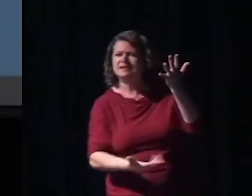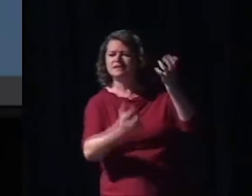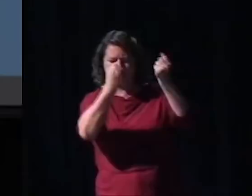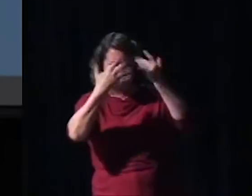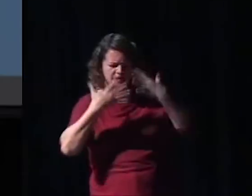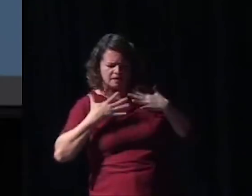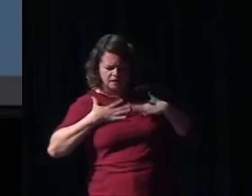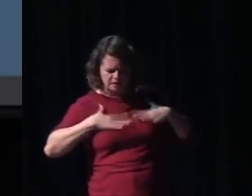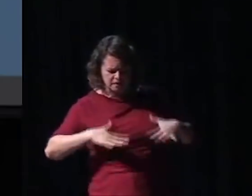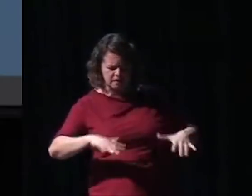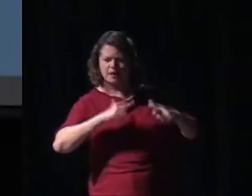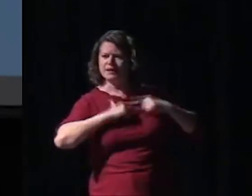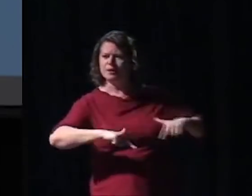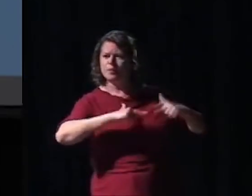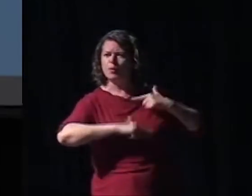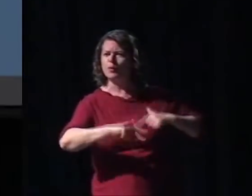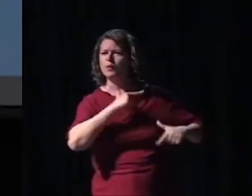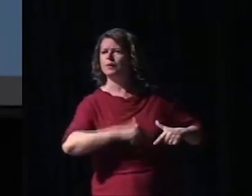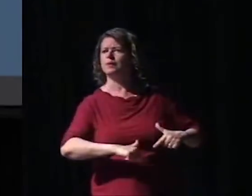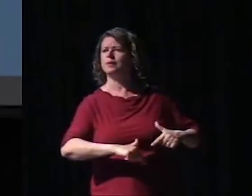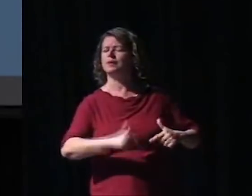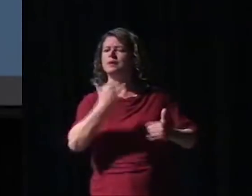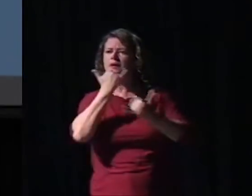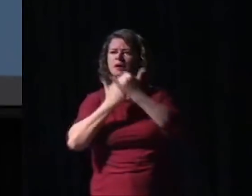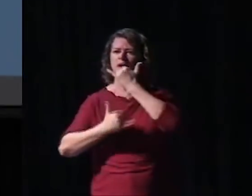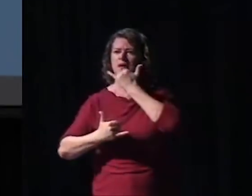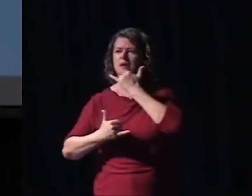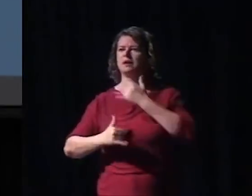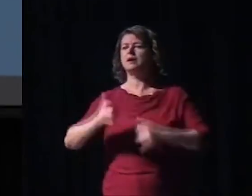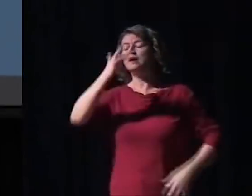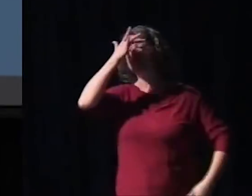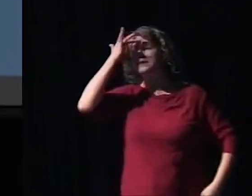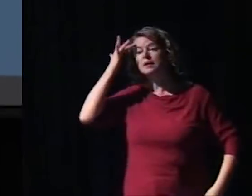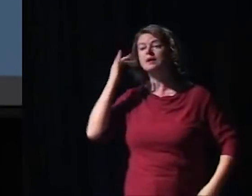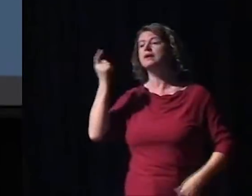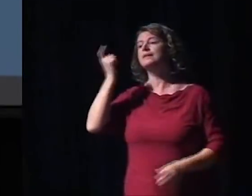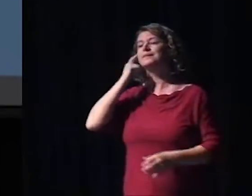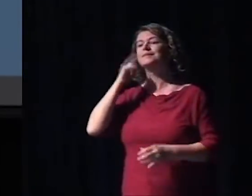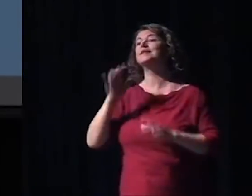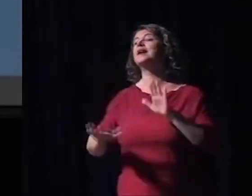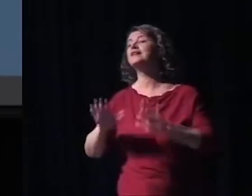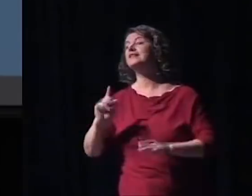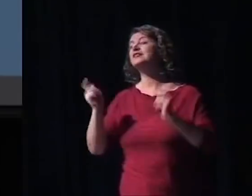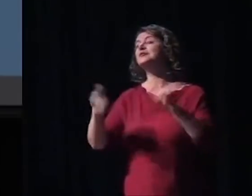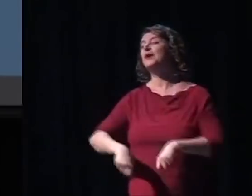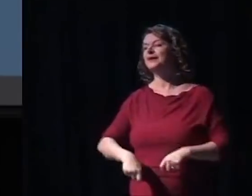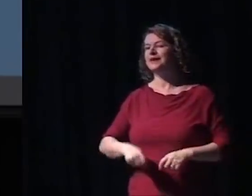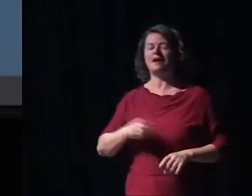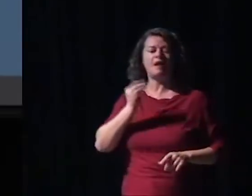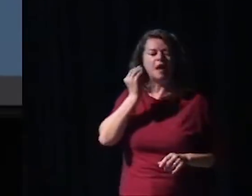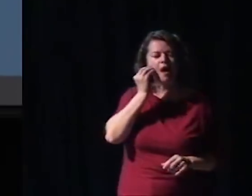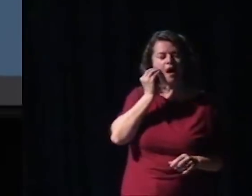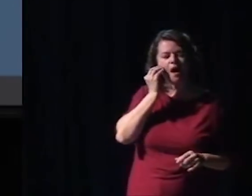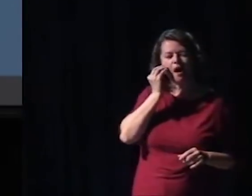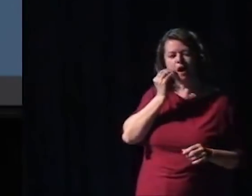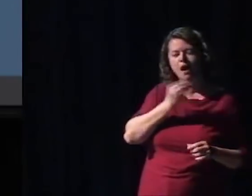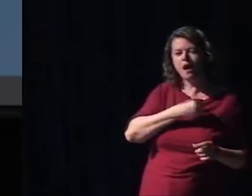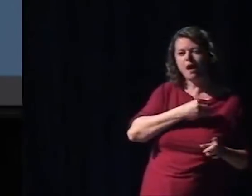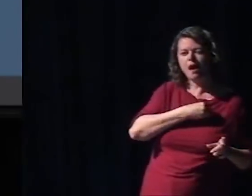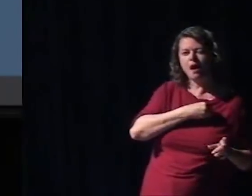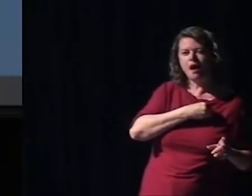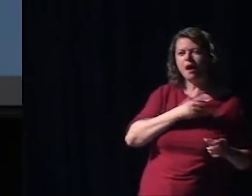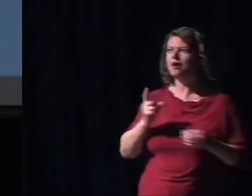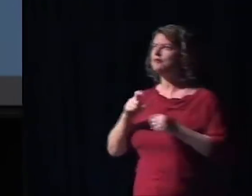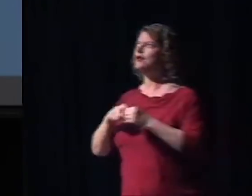acha que do meio do pecado ele pode trazer alguma doçura, algum mel. Ele quebra o